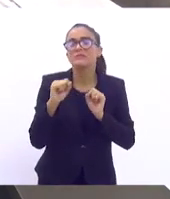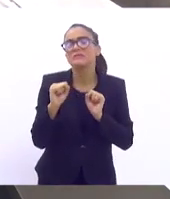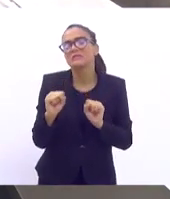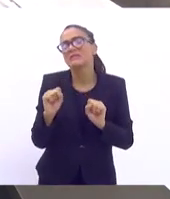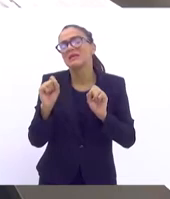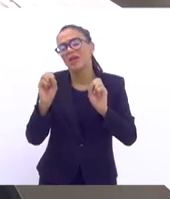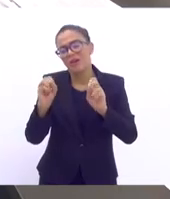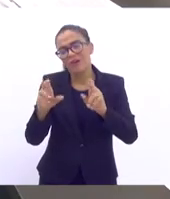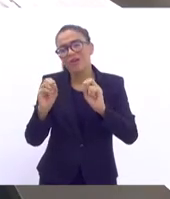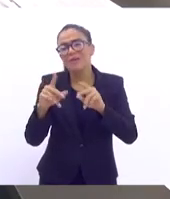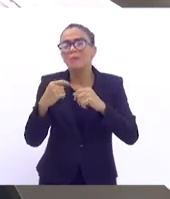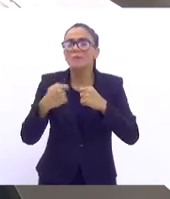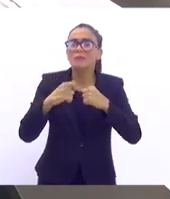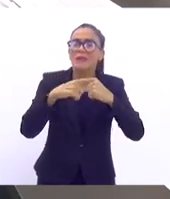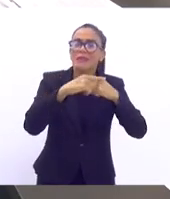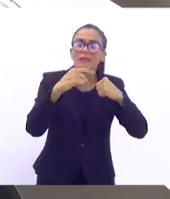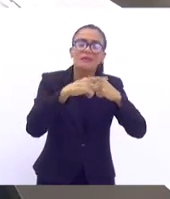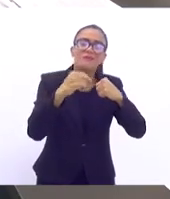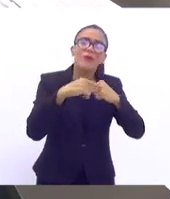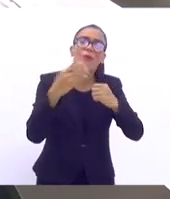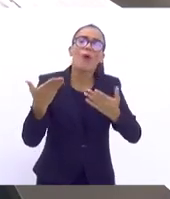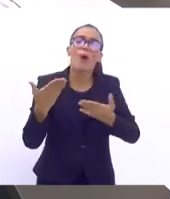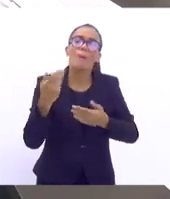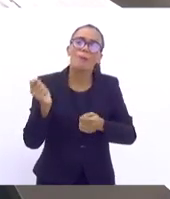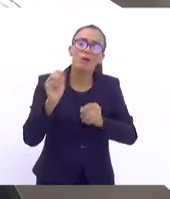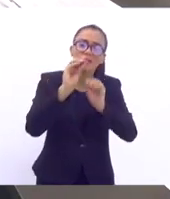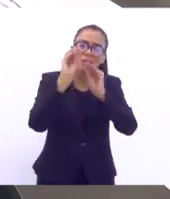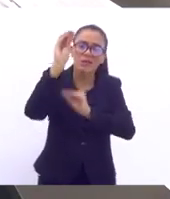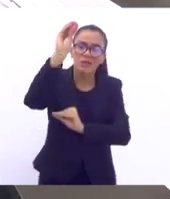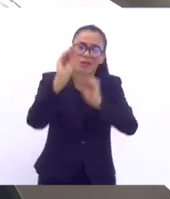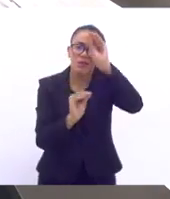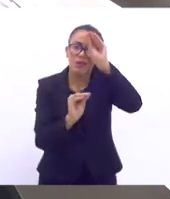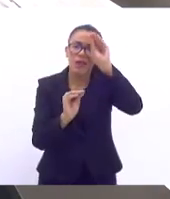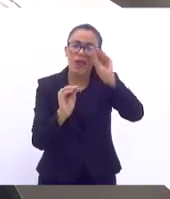identificar um artigo que possa levar a letra a